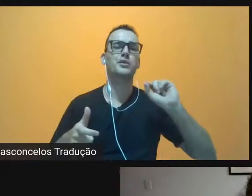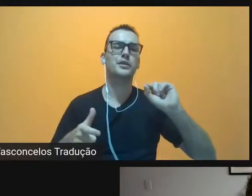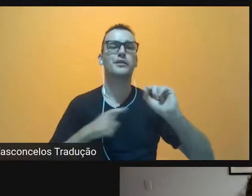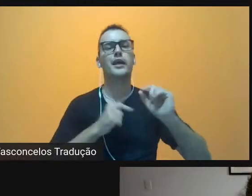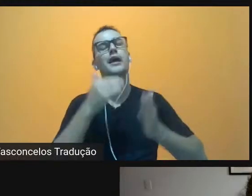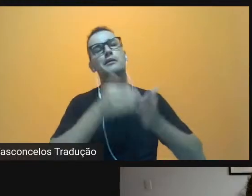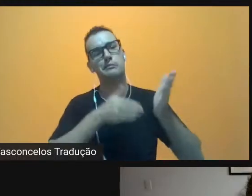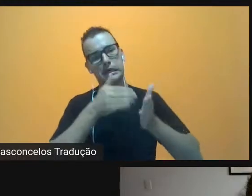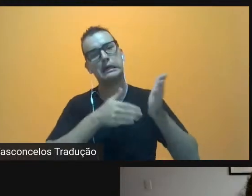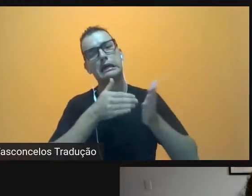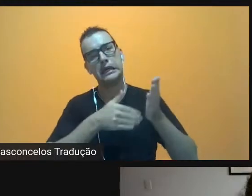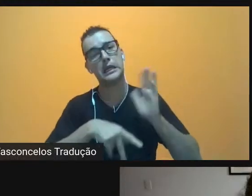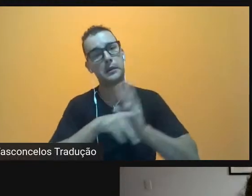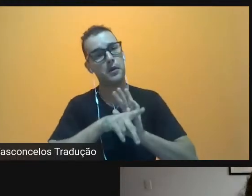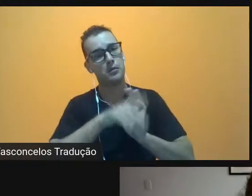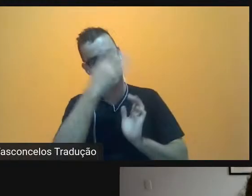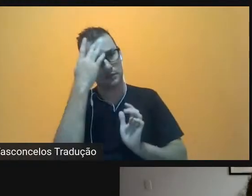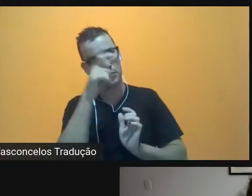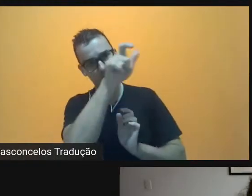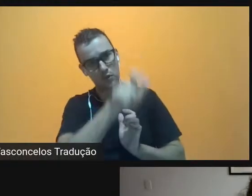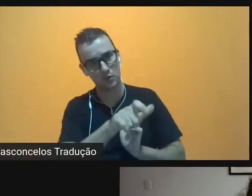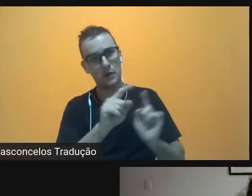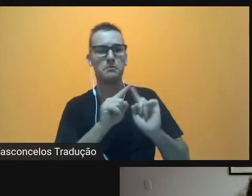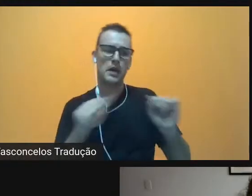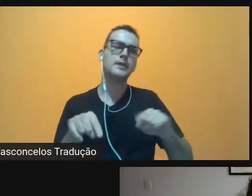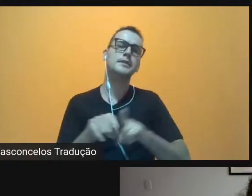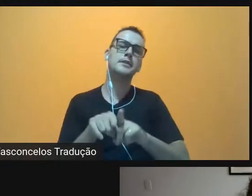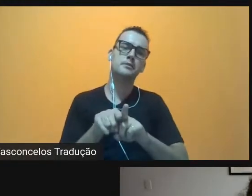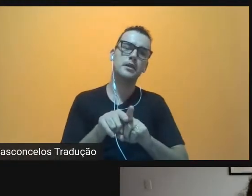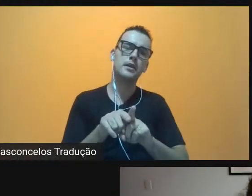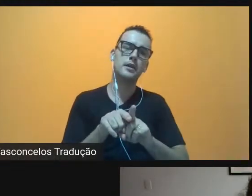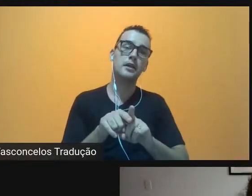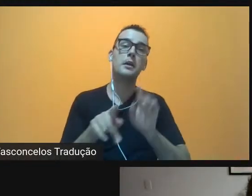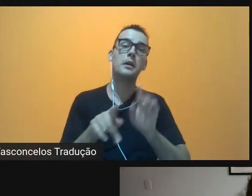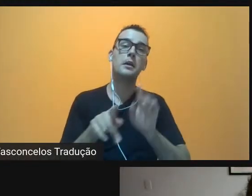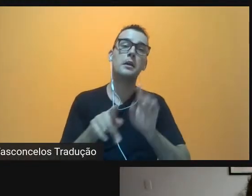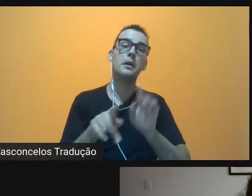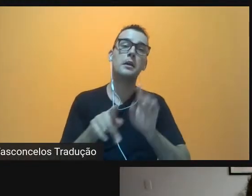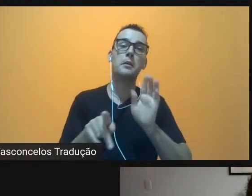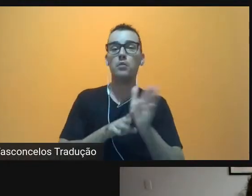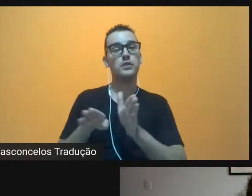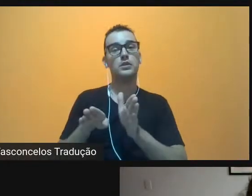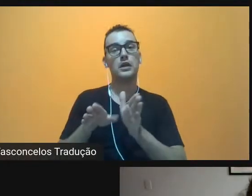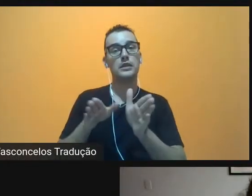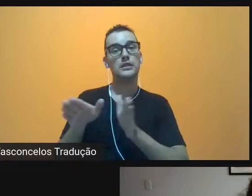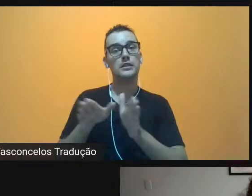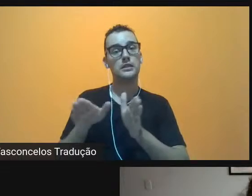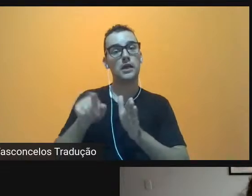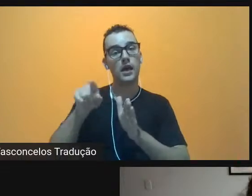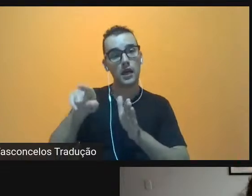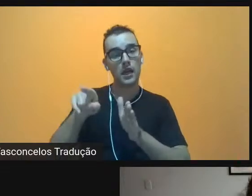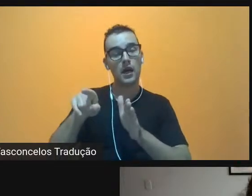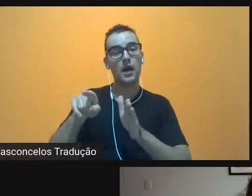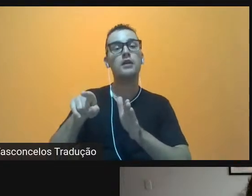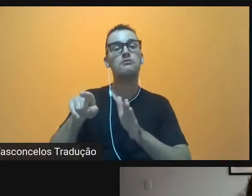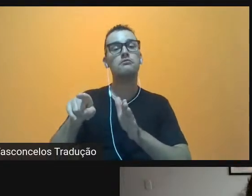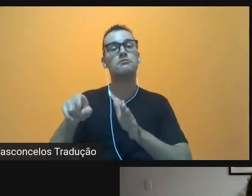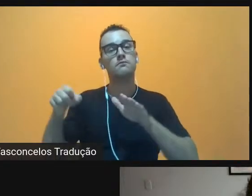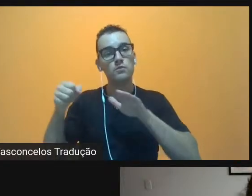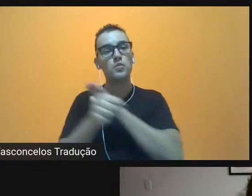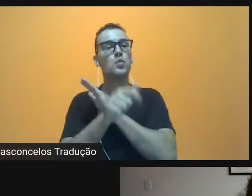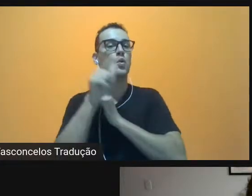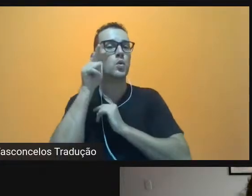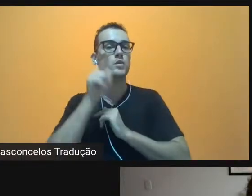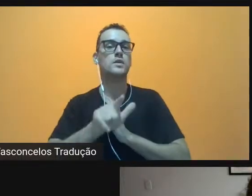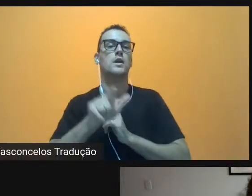barreiras para essas pessoas, mas também, é claro, o acesso ao ensino superior. Então, a gente, assim, aprofundando